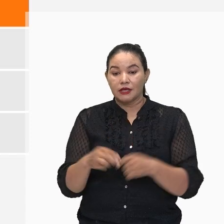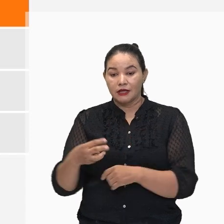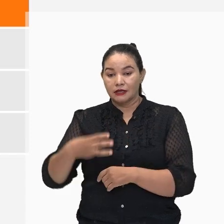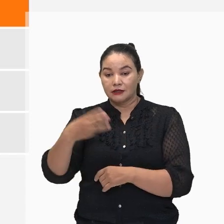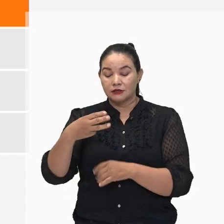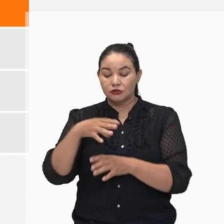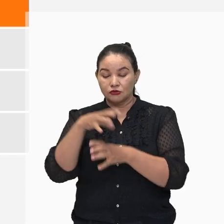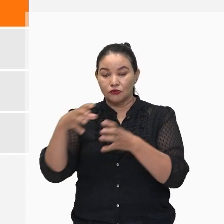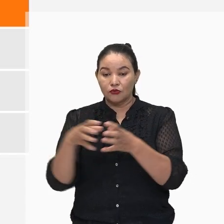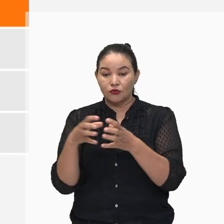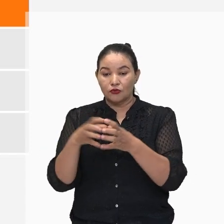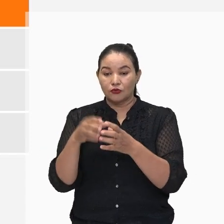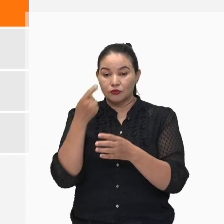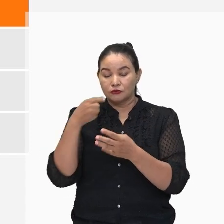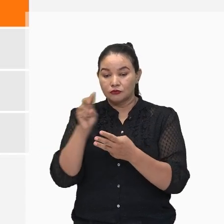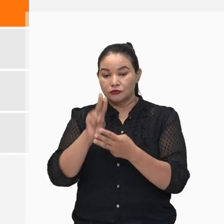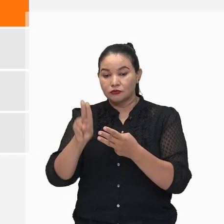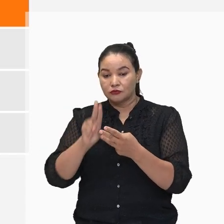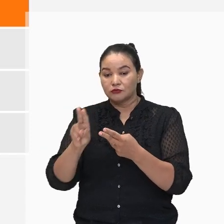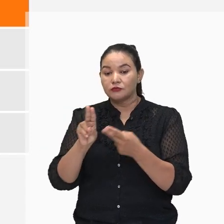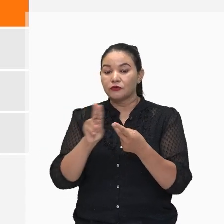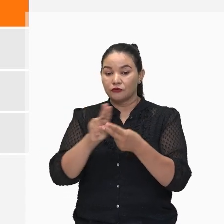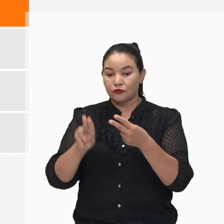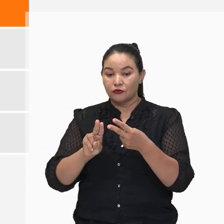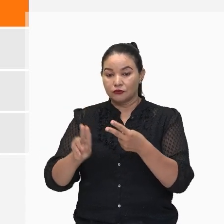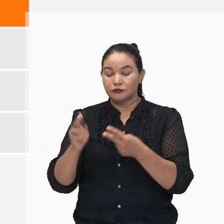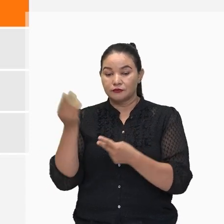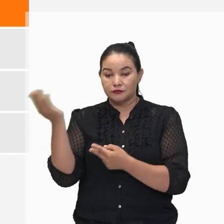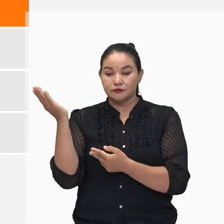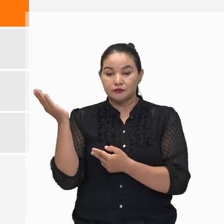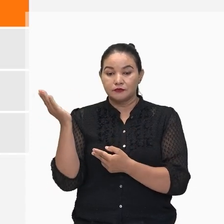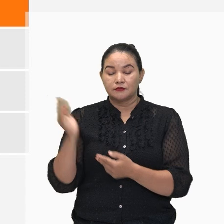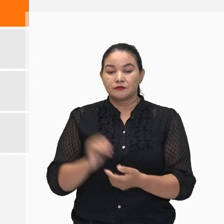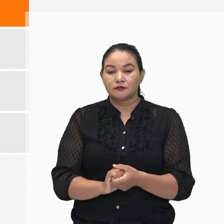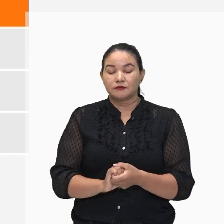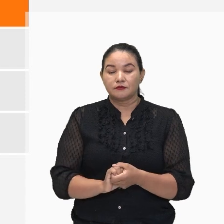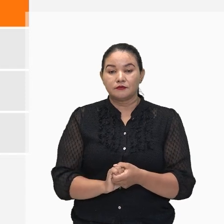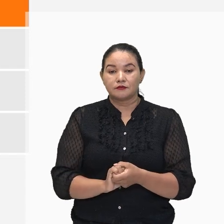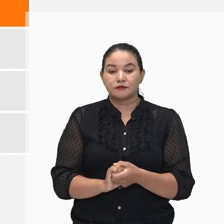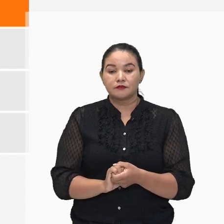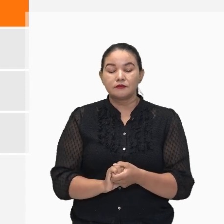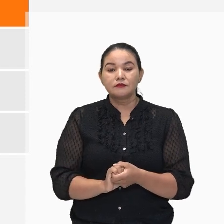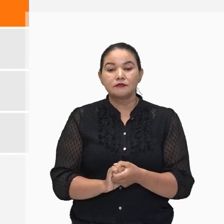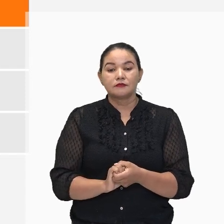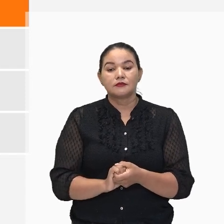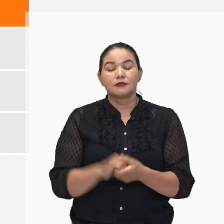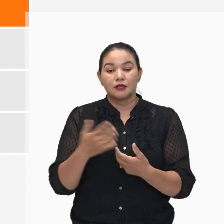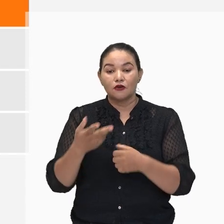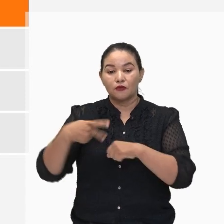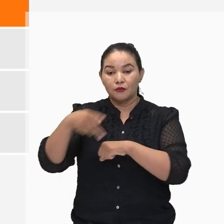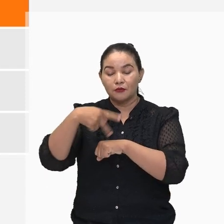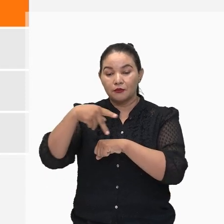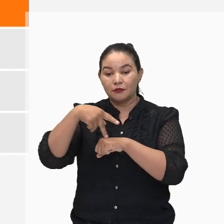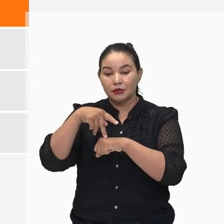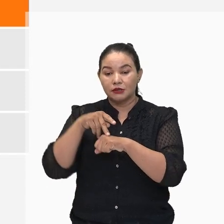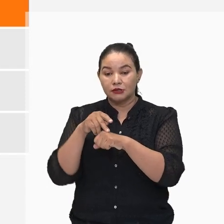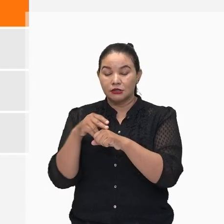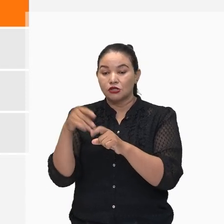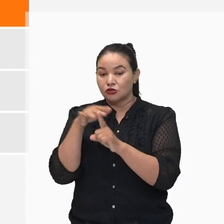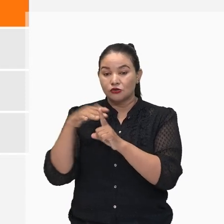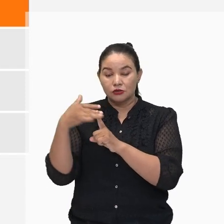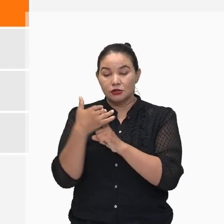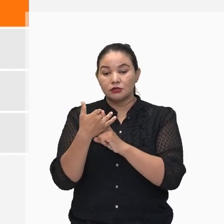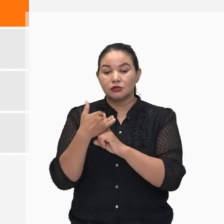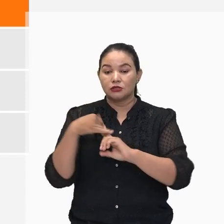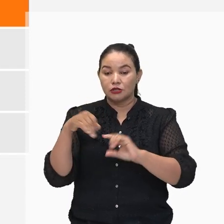geração vindo aí com Filipinas e Vietnã. Vietnã é considerado um país socialista, tá? Junto